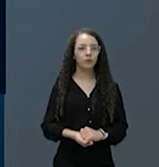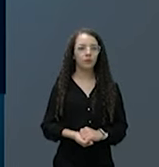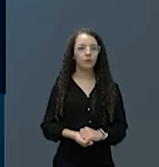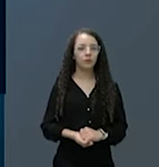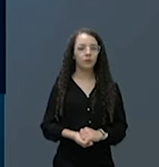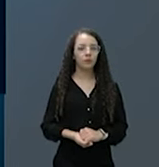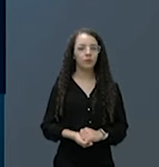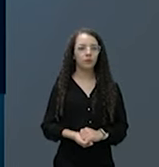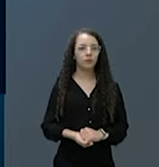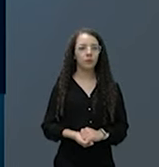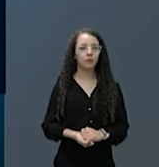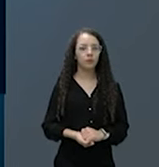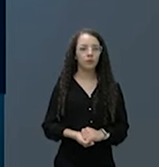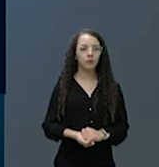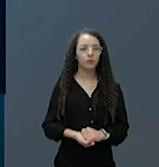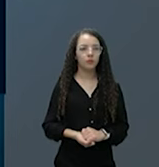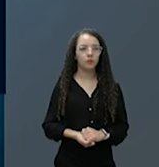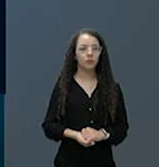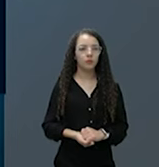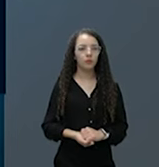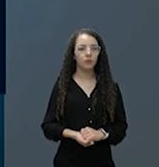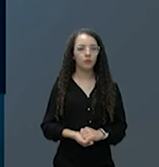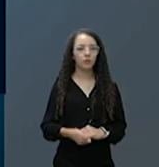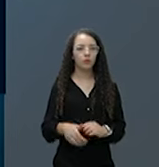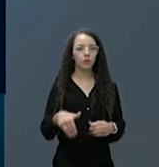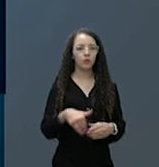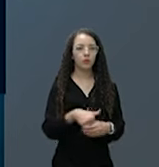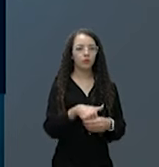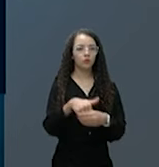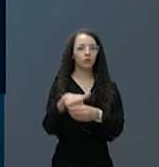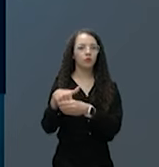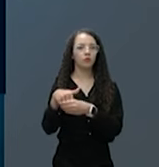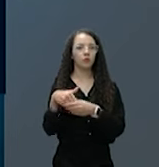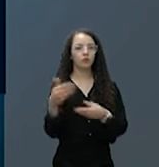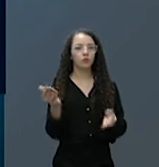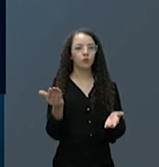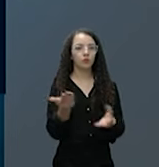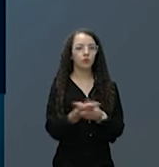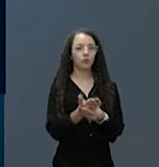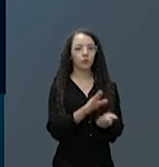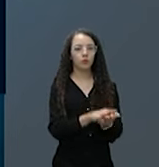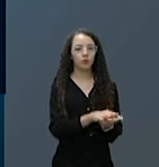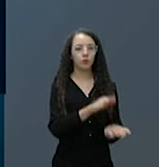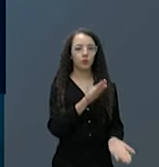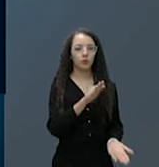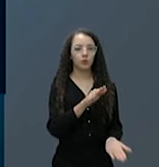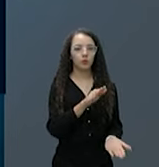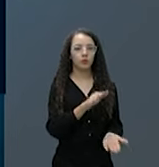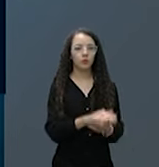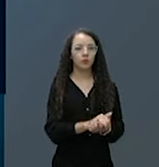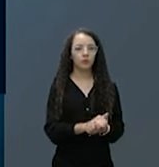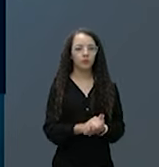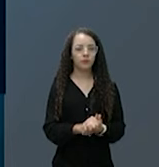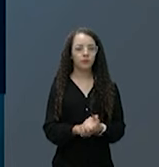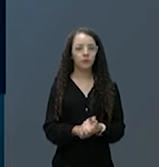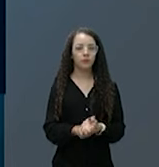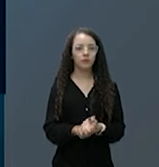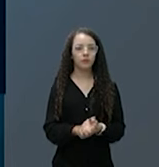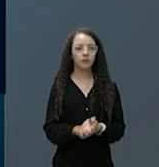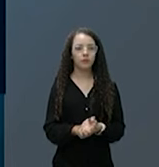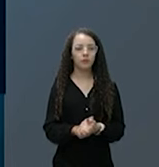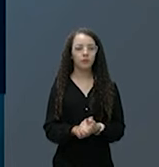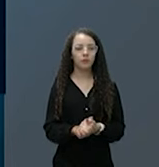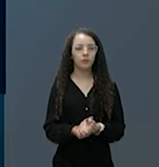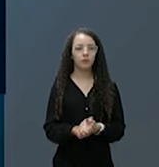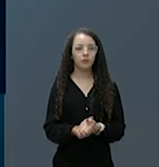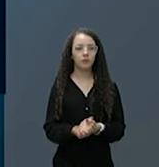Ué? Voto vista. Conflito de competência. É isso aí. Vossa Excelência tem um voto vista, ministro Mauro. Sim. Já vou, eu vou. Estou